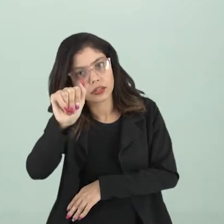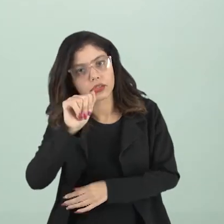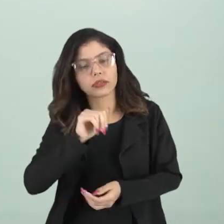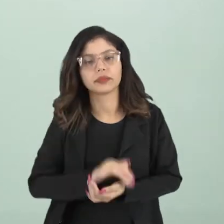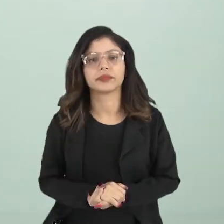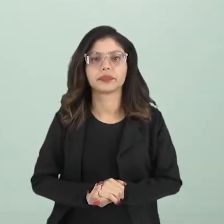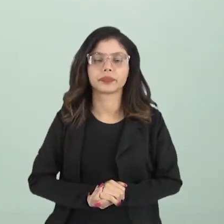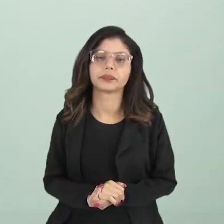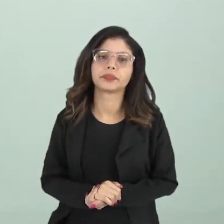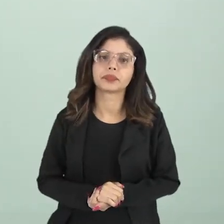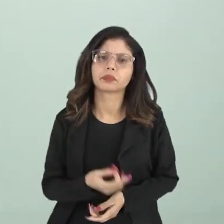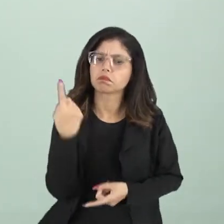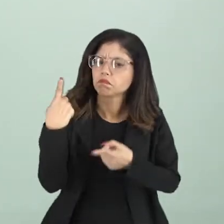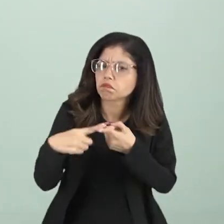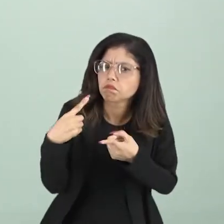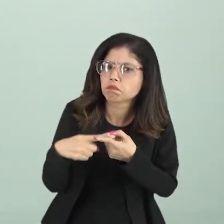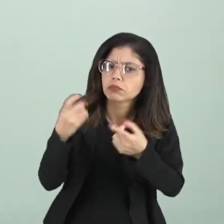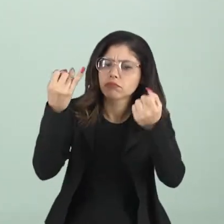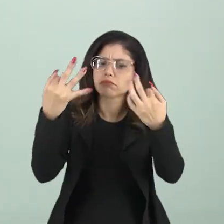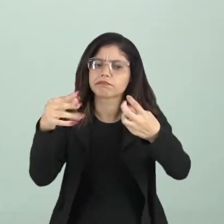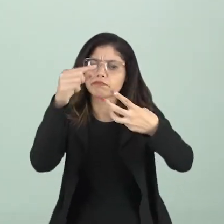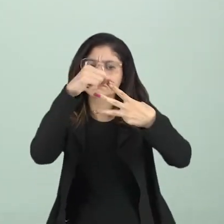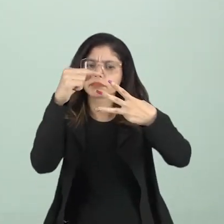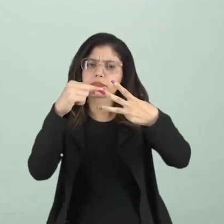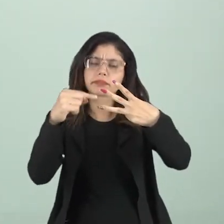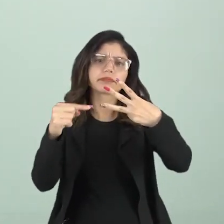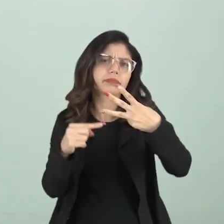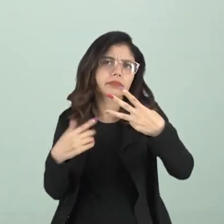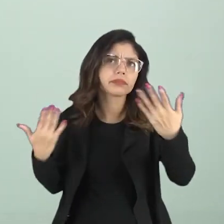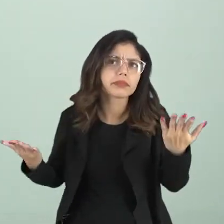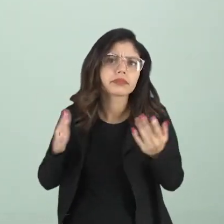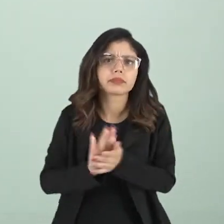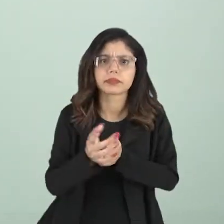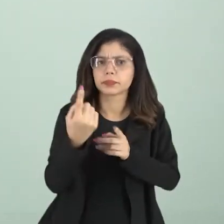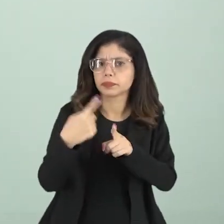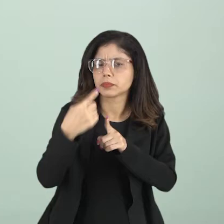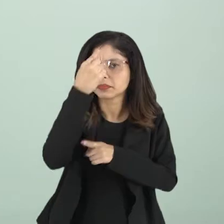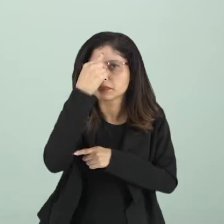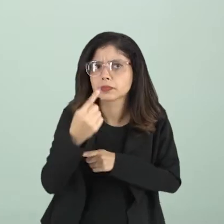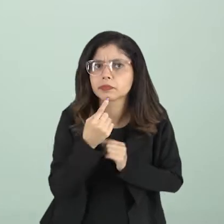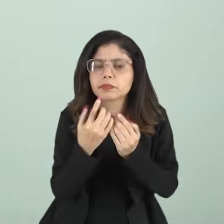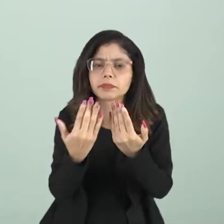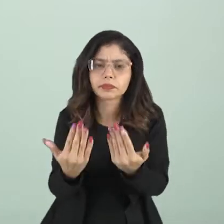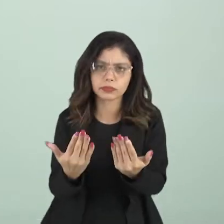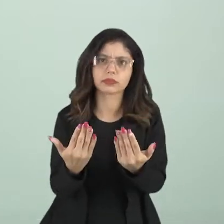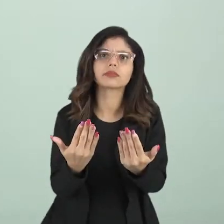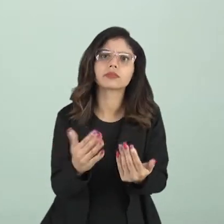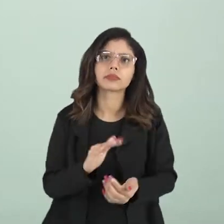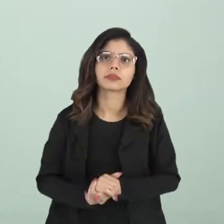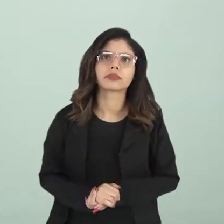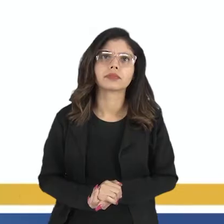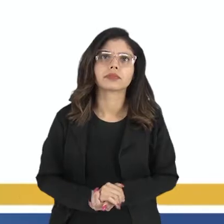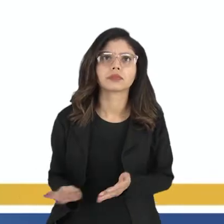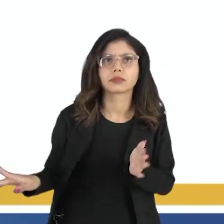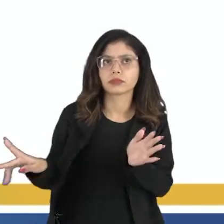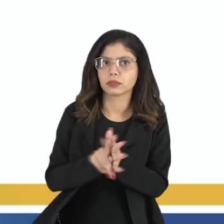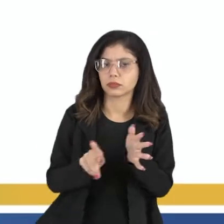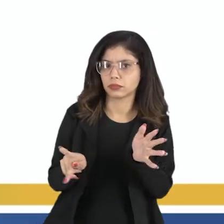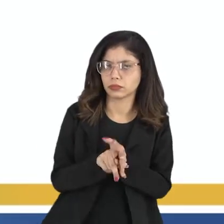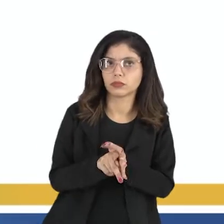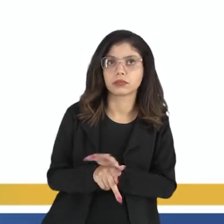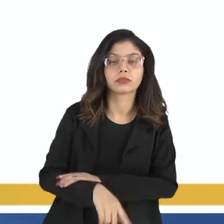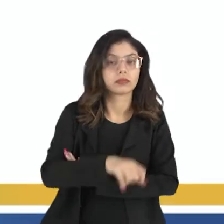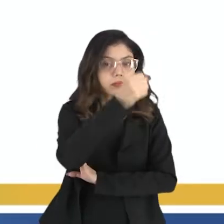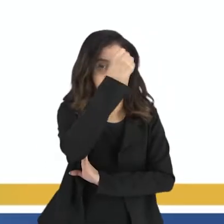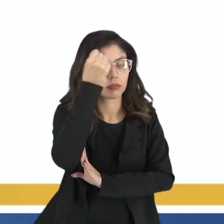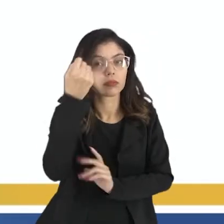destacando esses três teóricos? Por que na imagem aparece para vocês os clássicos da